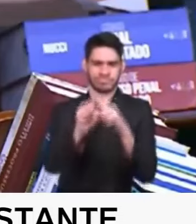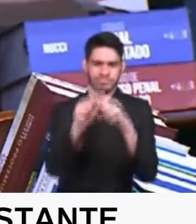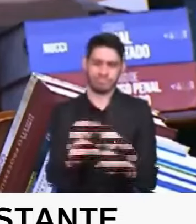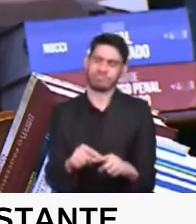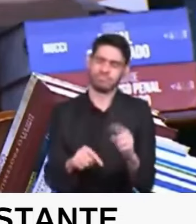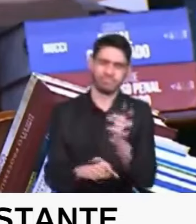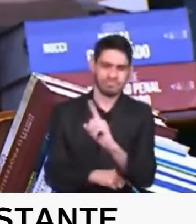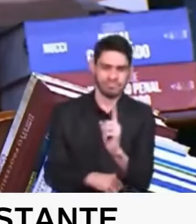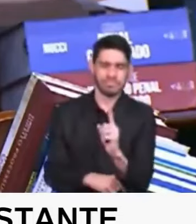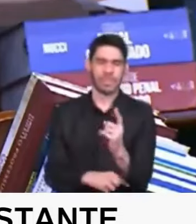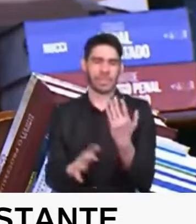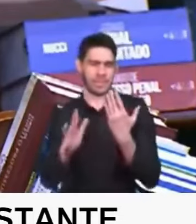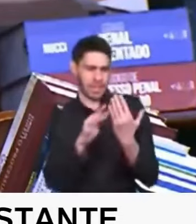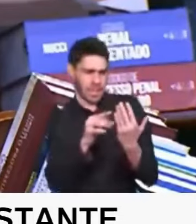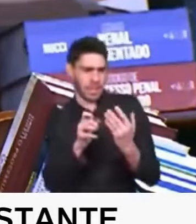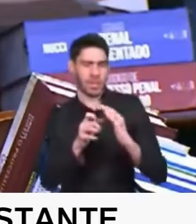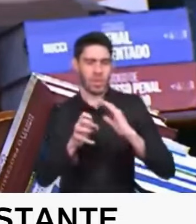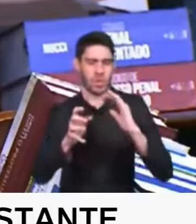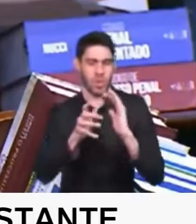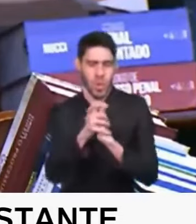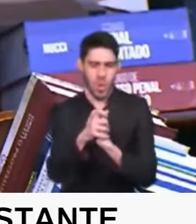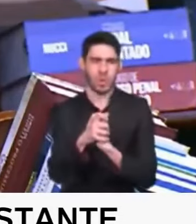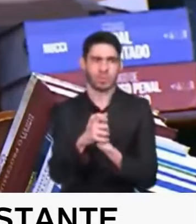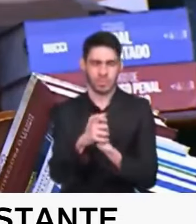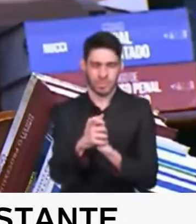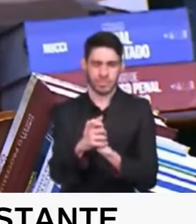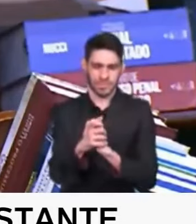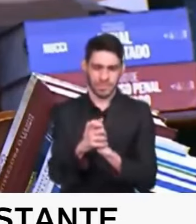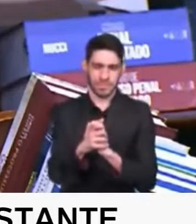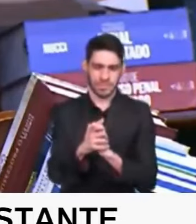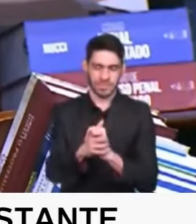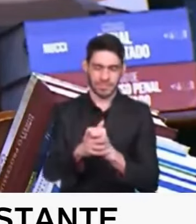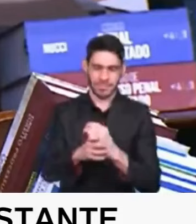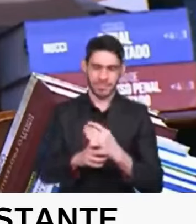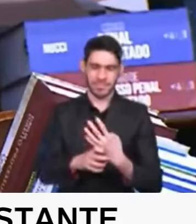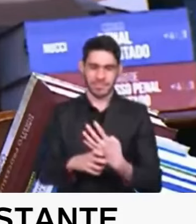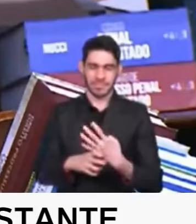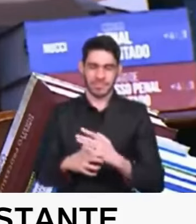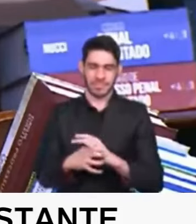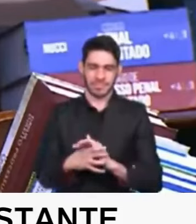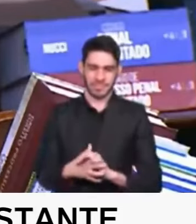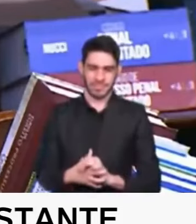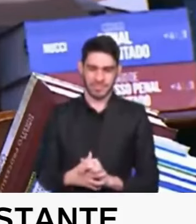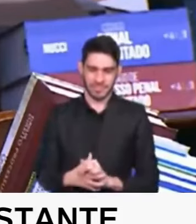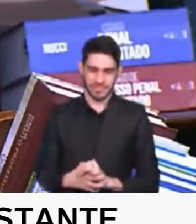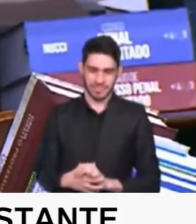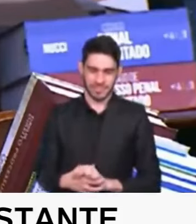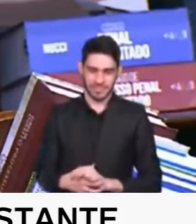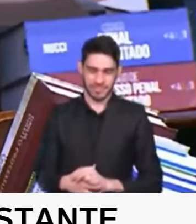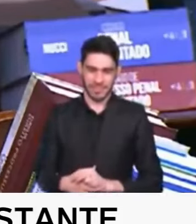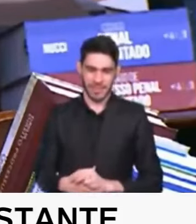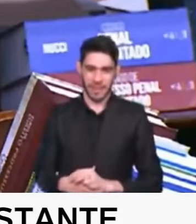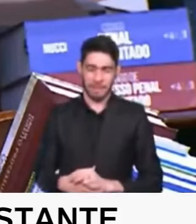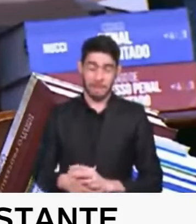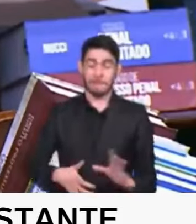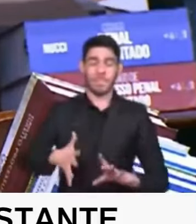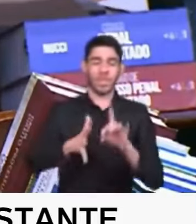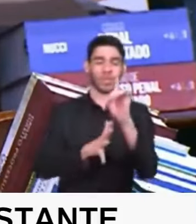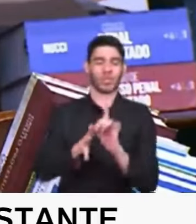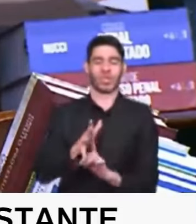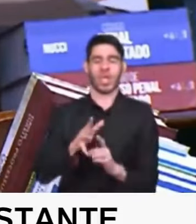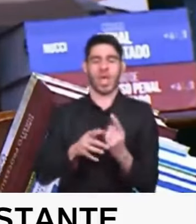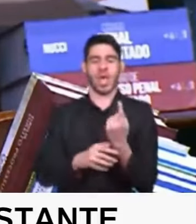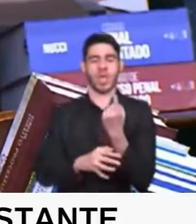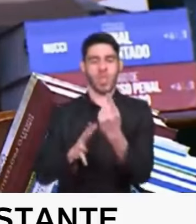julgamento no tribunal tal o que discute se transexuais poderiam usar banheiro público des ado ao gênero com o qual se identificam a votação foi